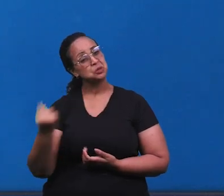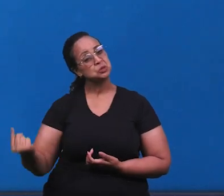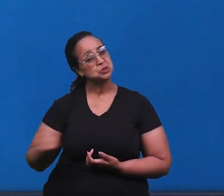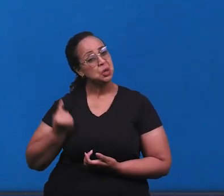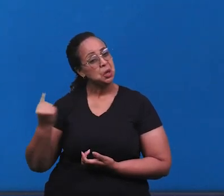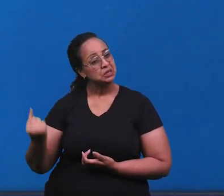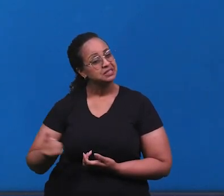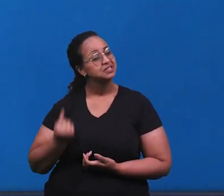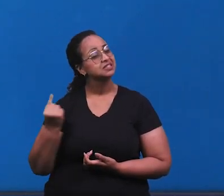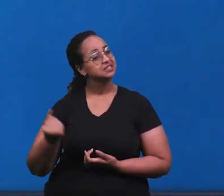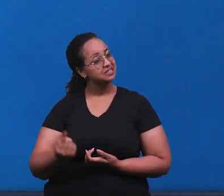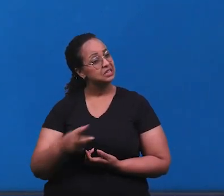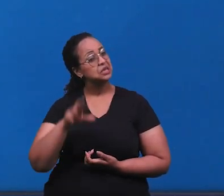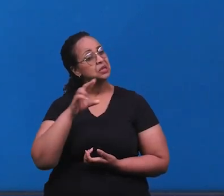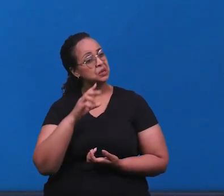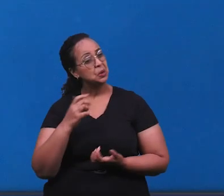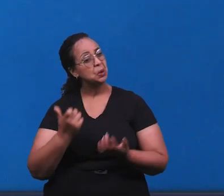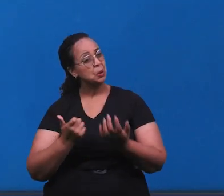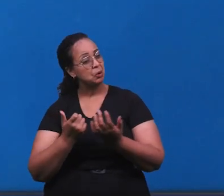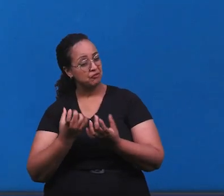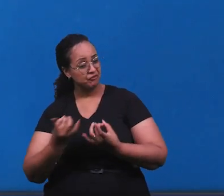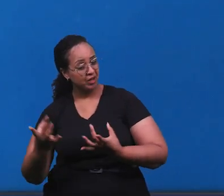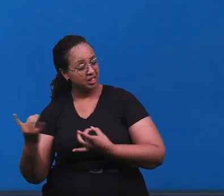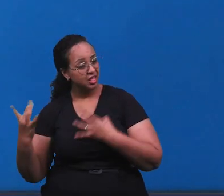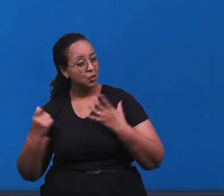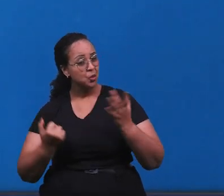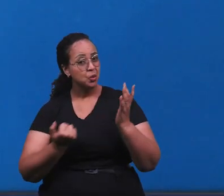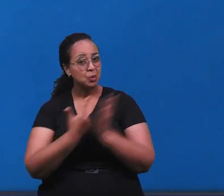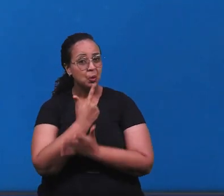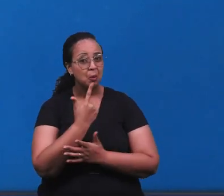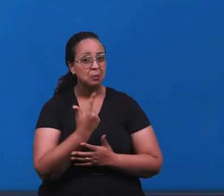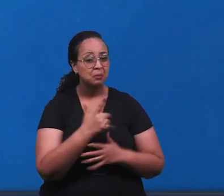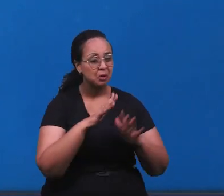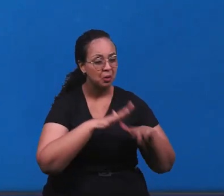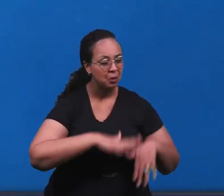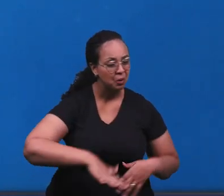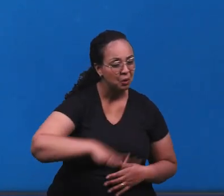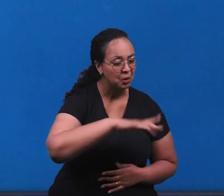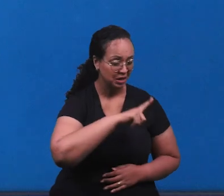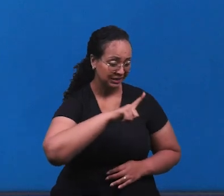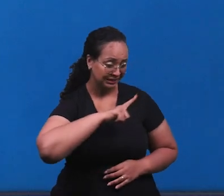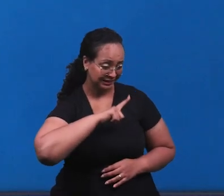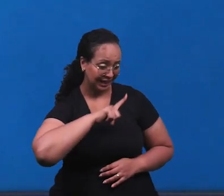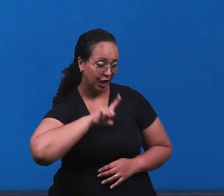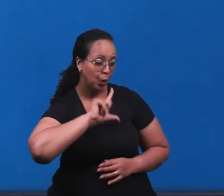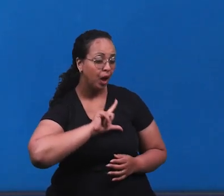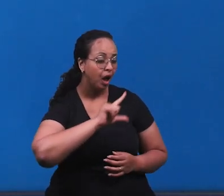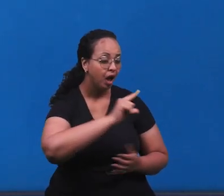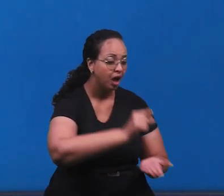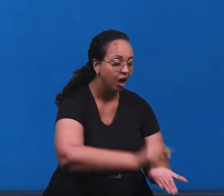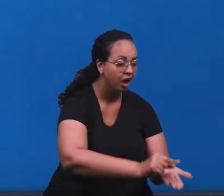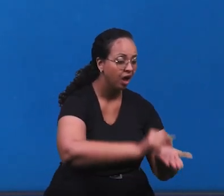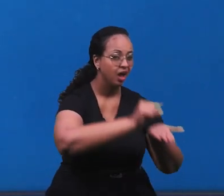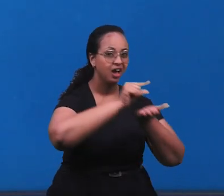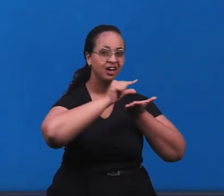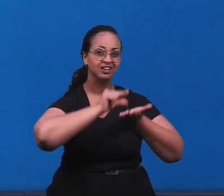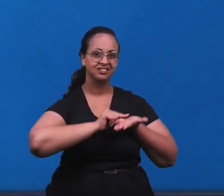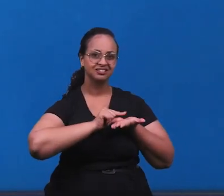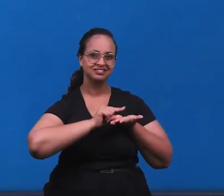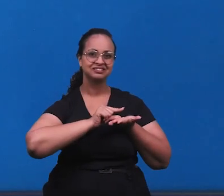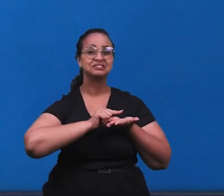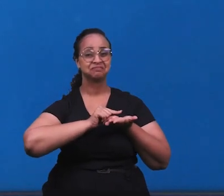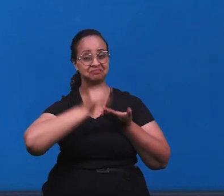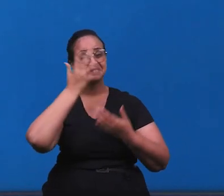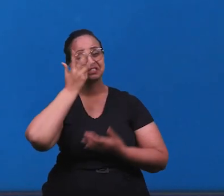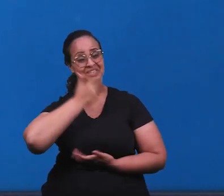responder sozinho, né? Que ele vendeu tudo quanto tinha para comprar o jardim que tinha pérola de grande valor, né? É a visão